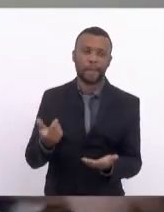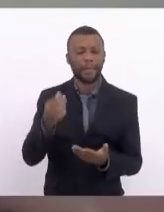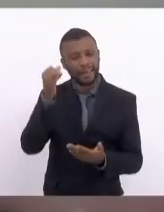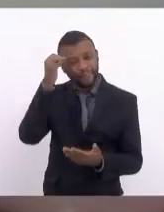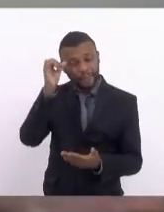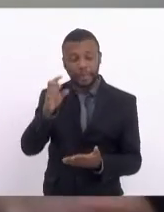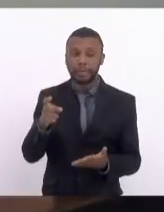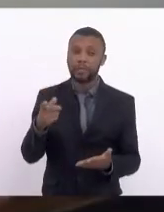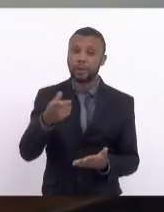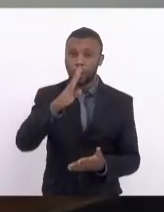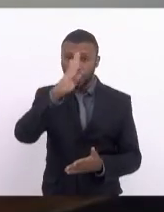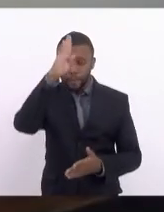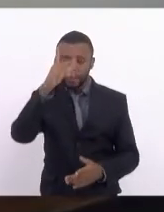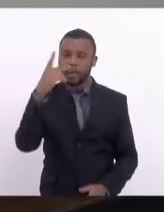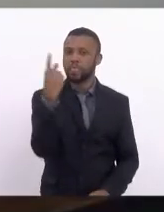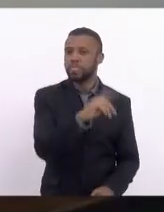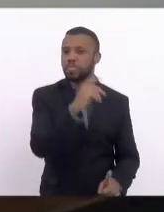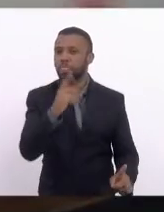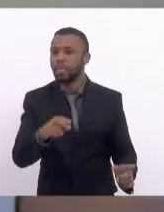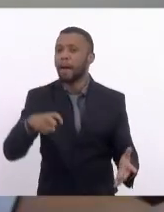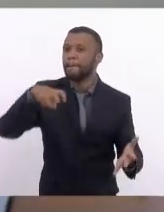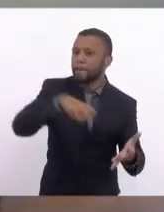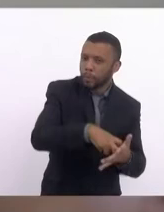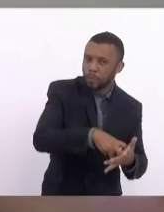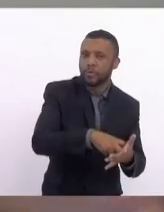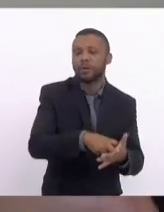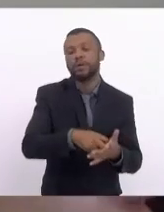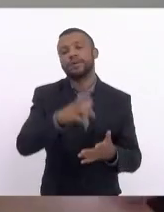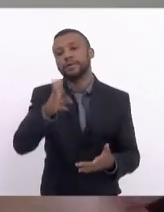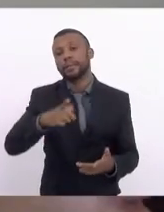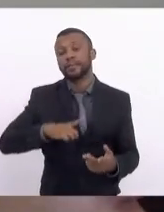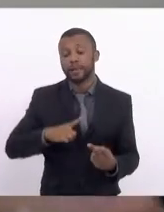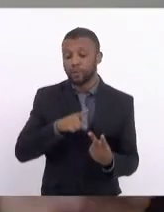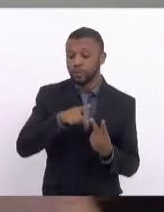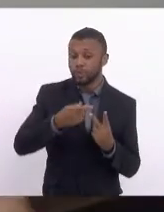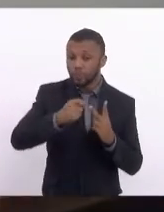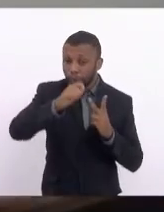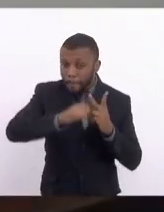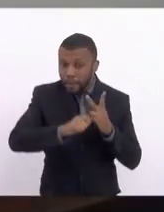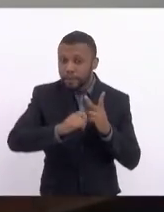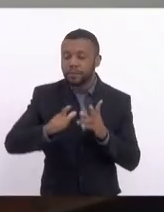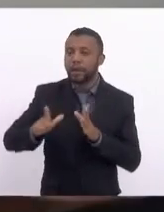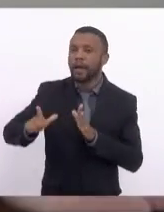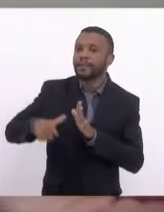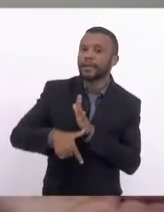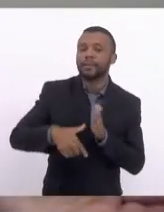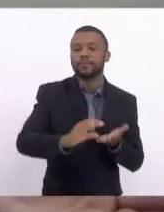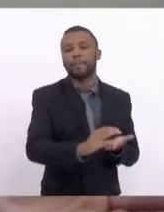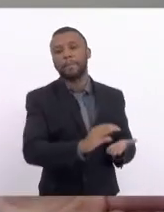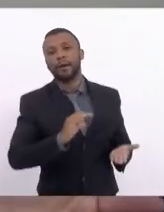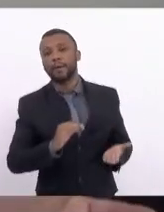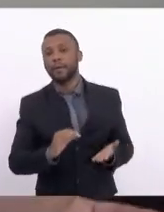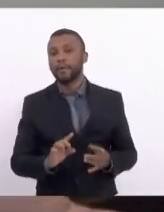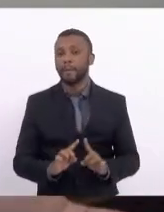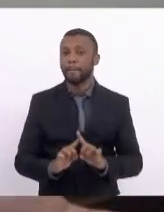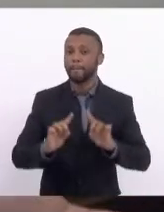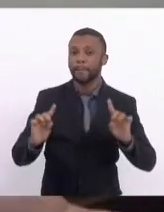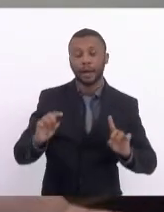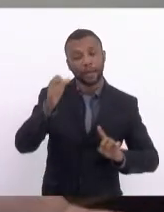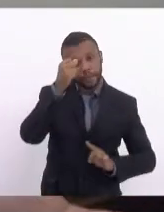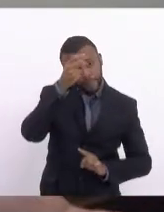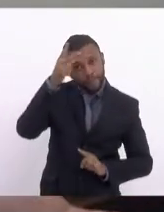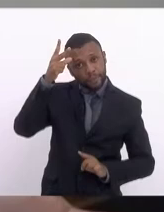vai entrar no segundo mês de atraso no pagamento do RAIS, mas a Prefeitura precisa saber em que conta